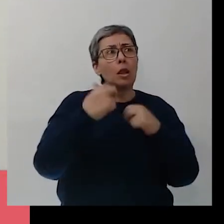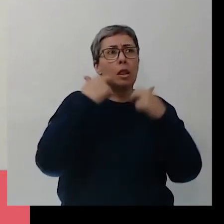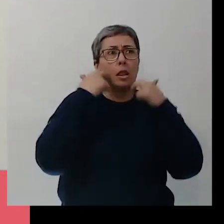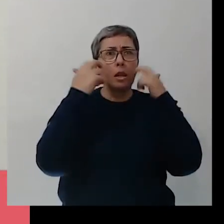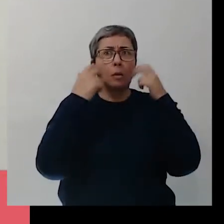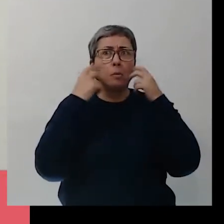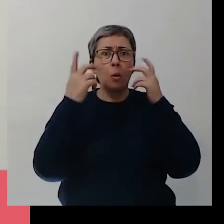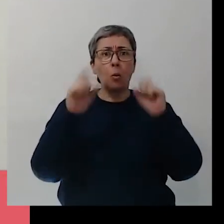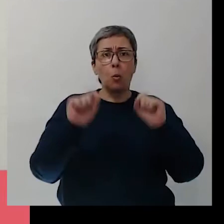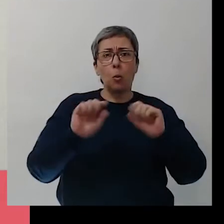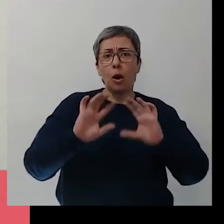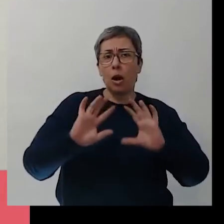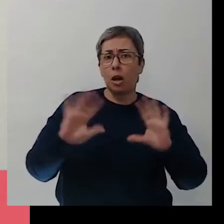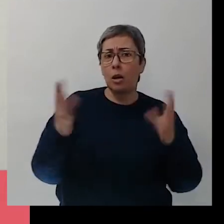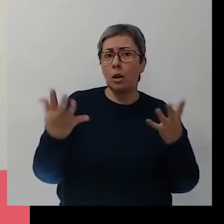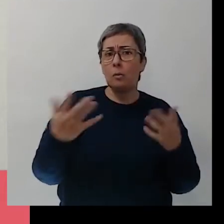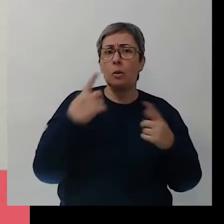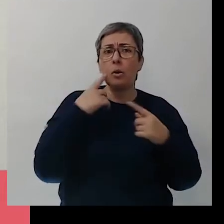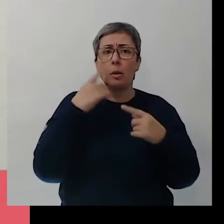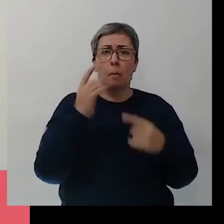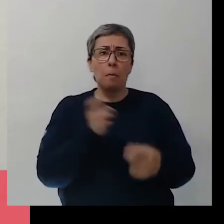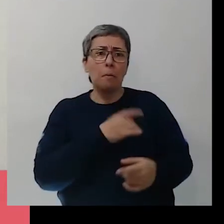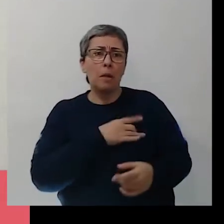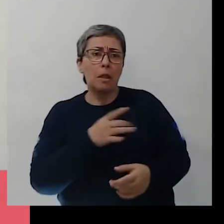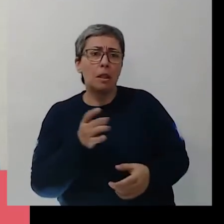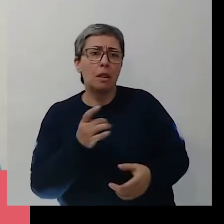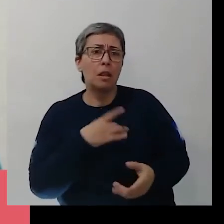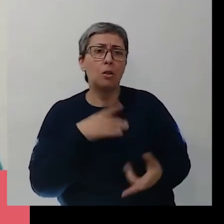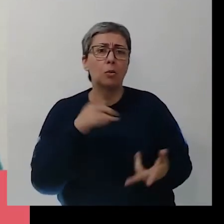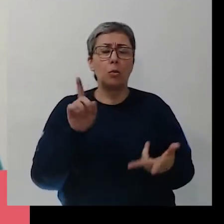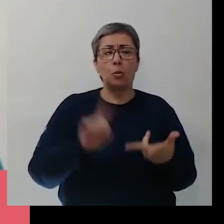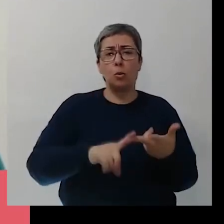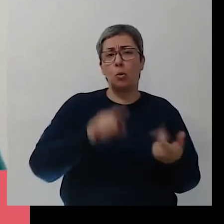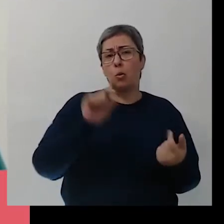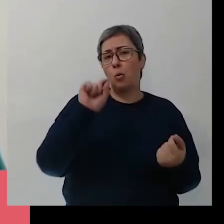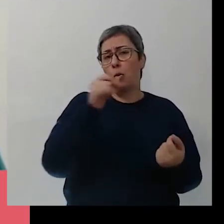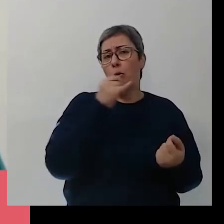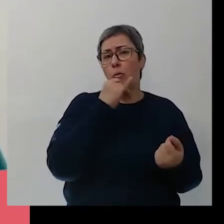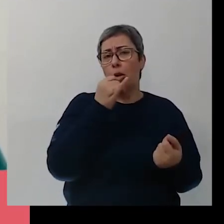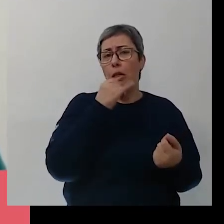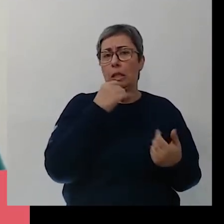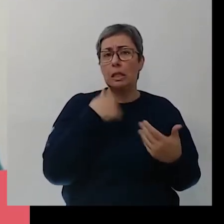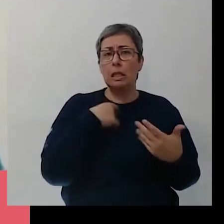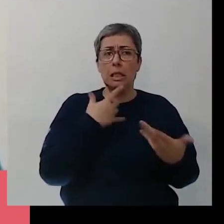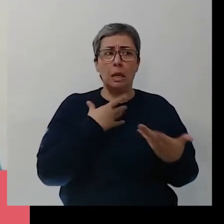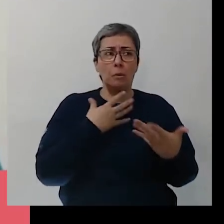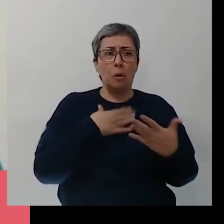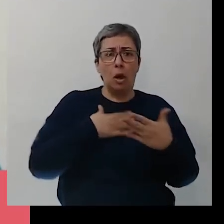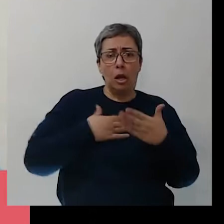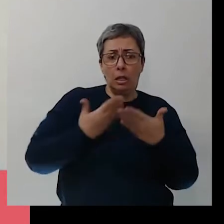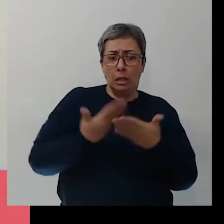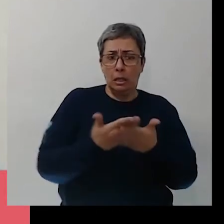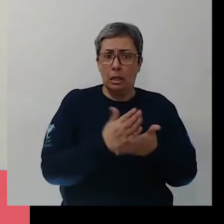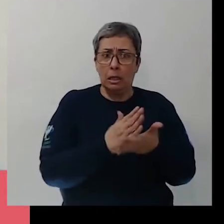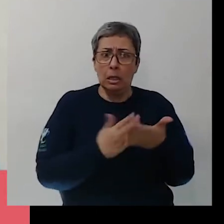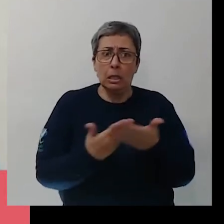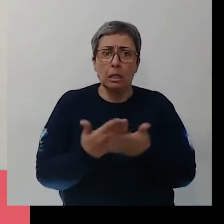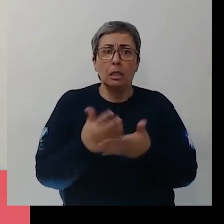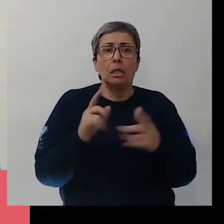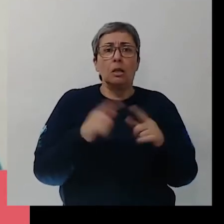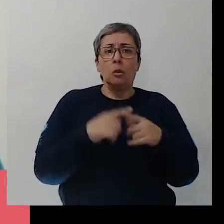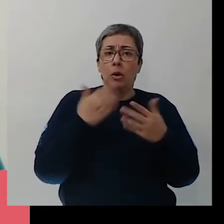timidez ocasiona, como o sentimento de medo, o sentimento de insegurança, e a